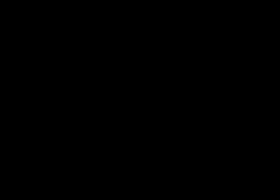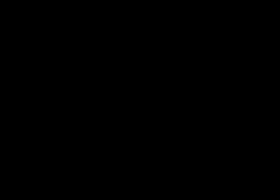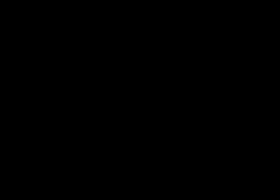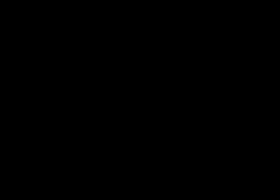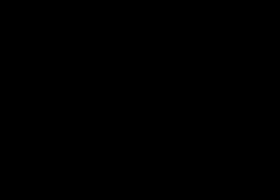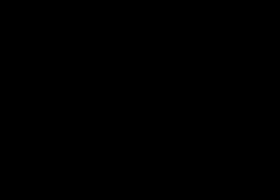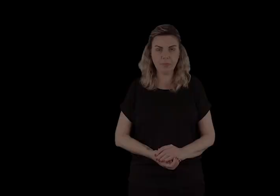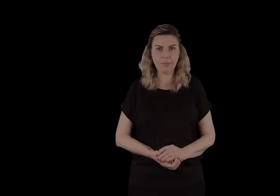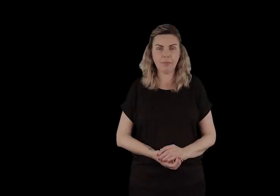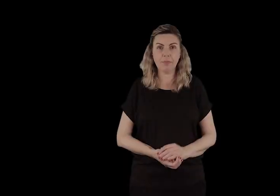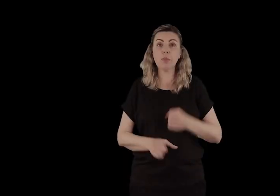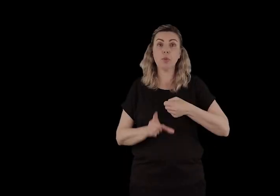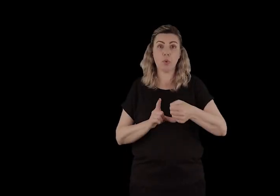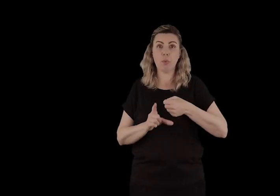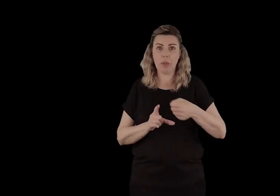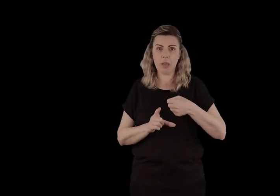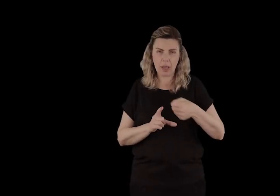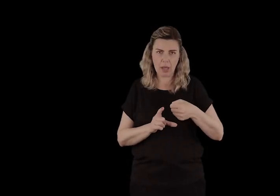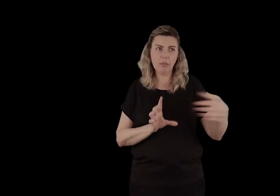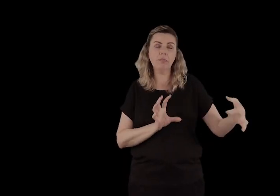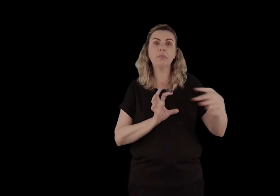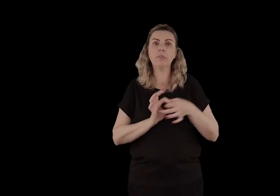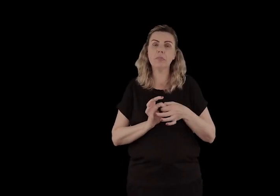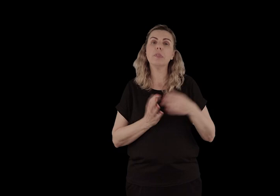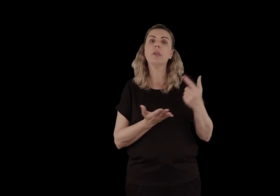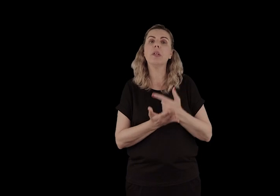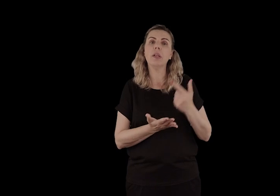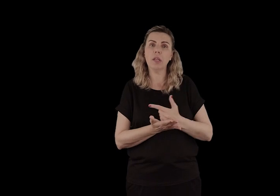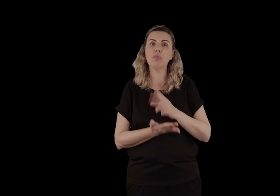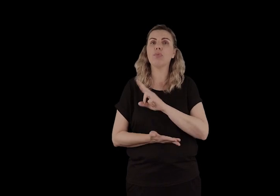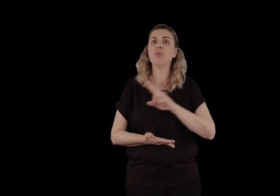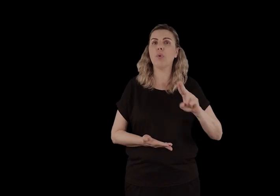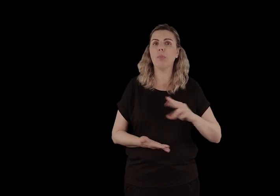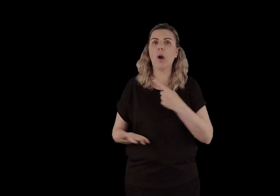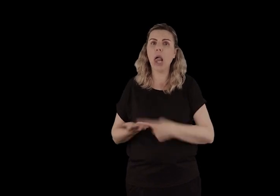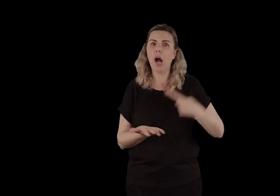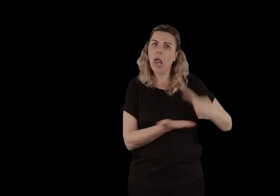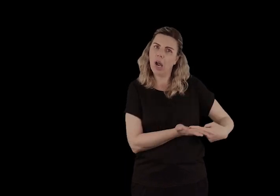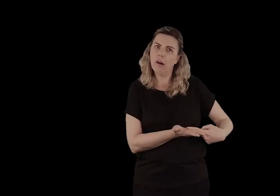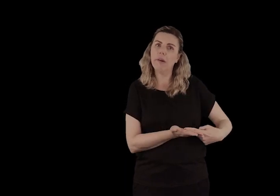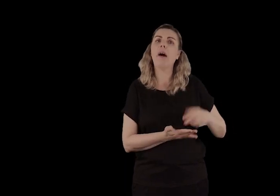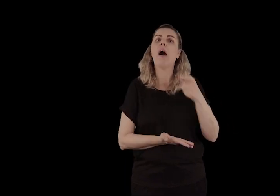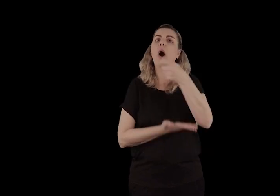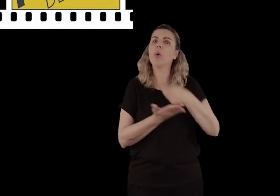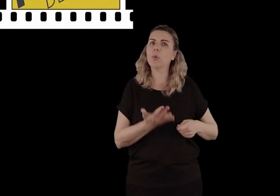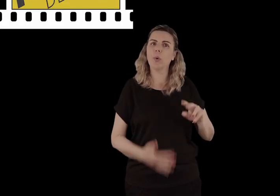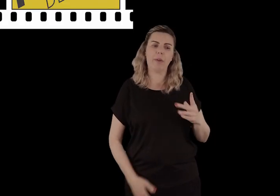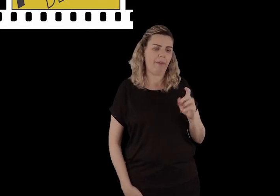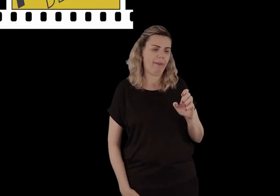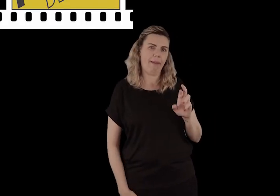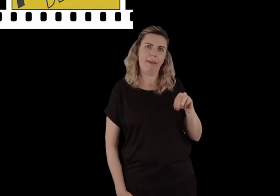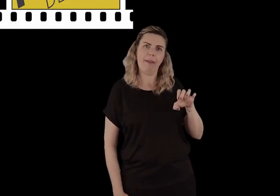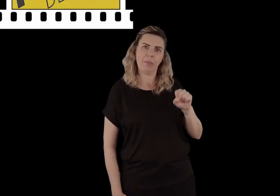Letras brancas sobre tela preta, baseado no livro O Complô, de Hermes Zanetti. Produção e realização, Abra